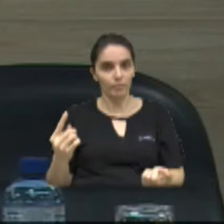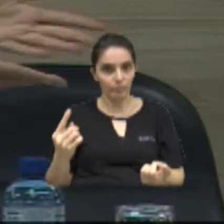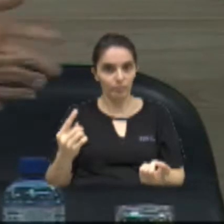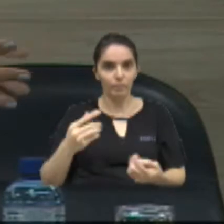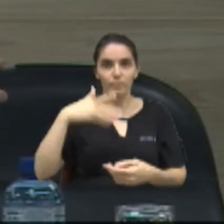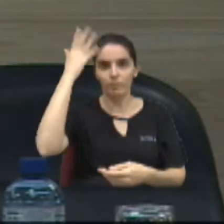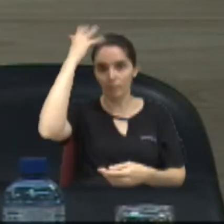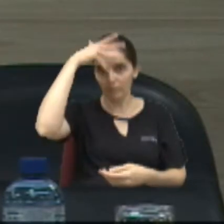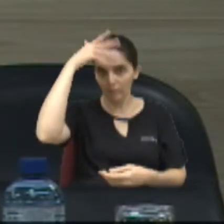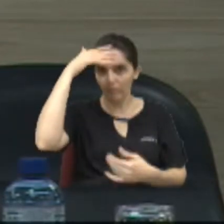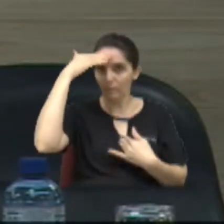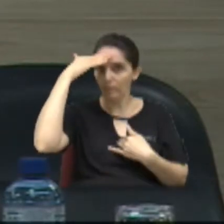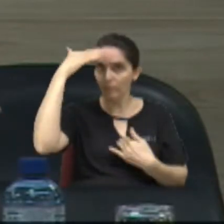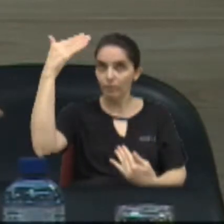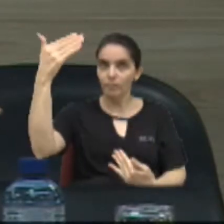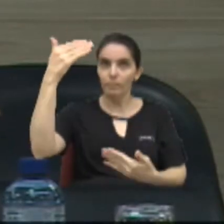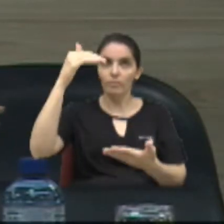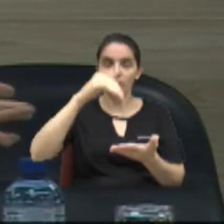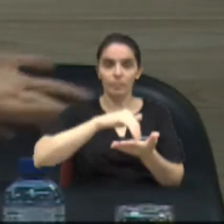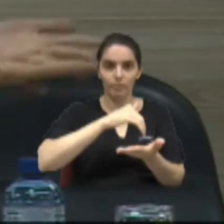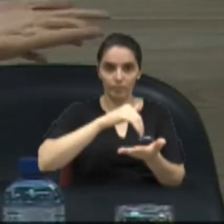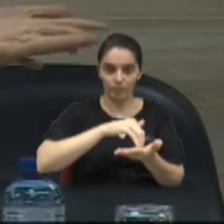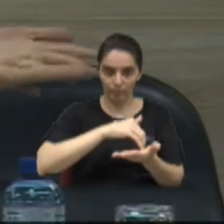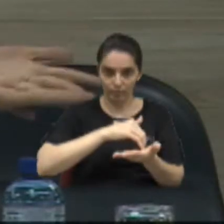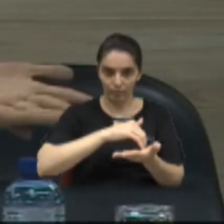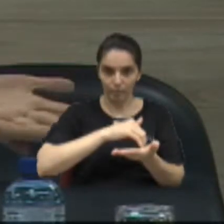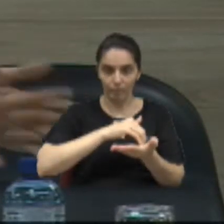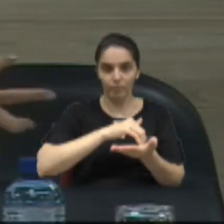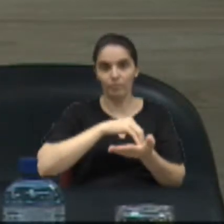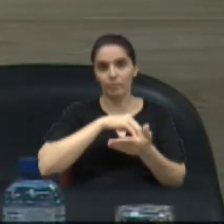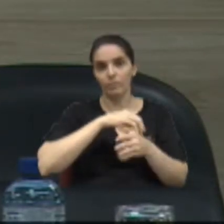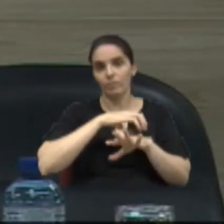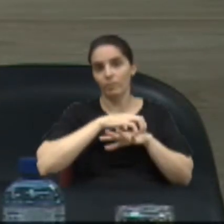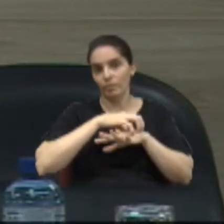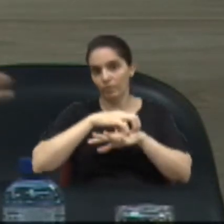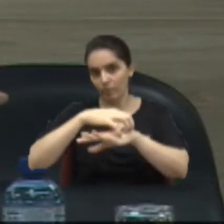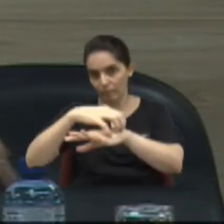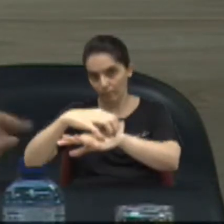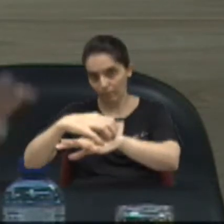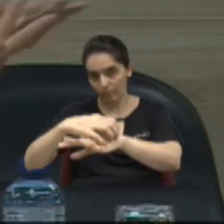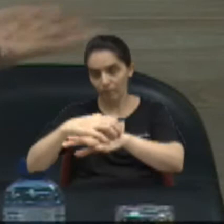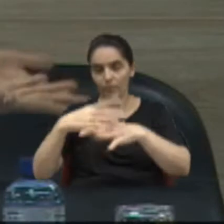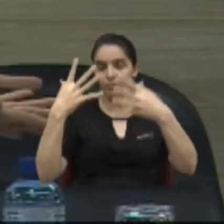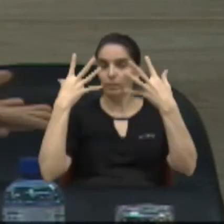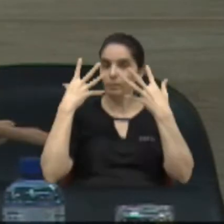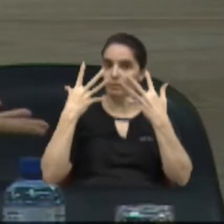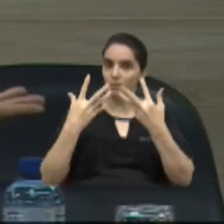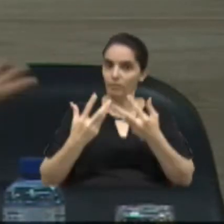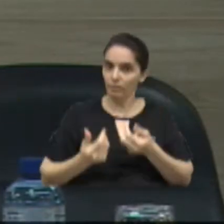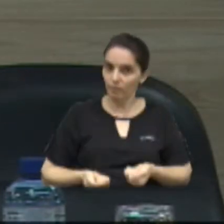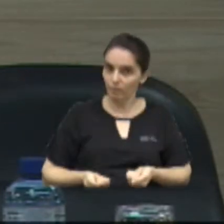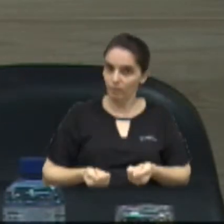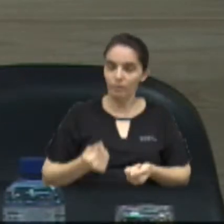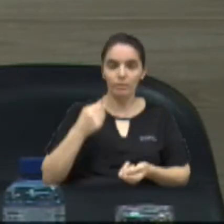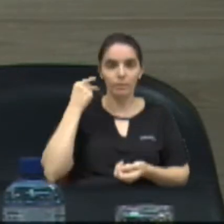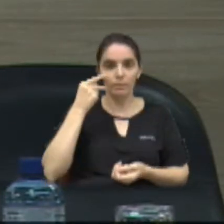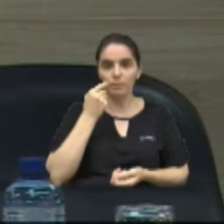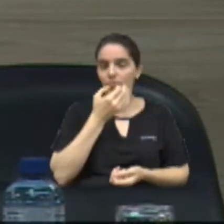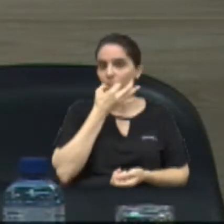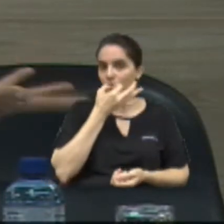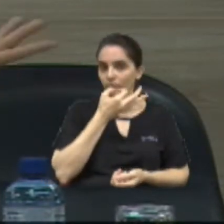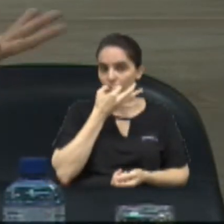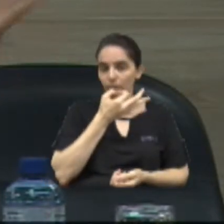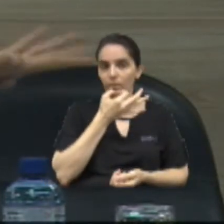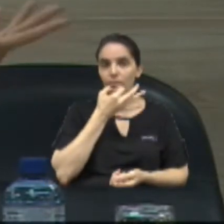aqui o secretário de Mobilidade que acatou a sugestão